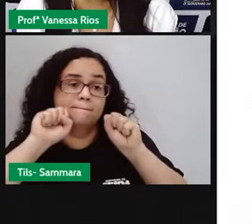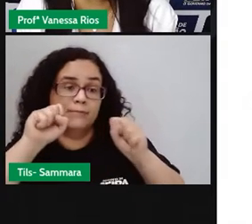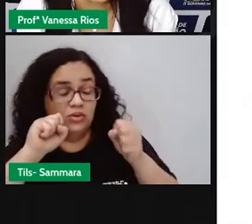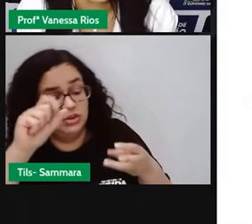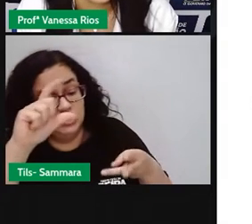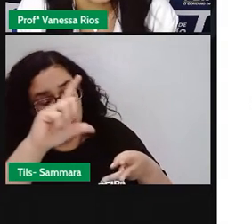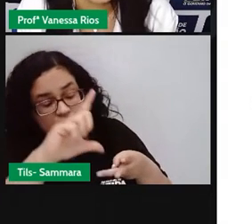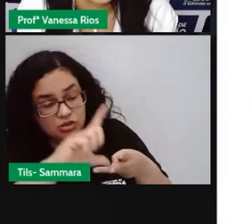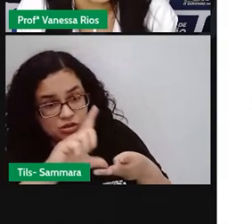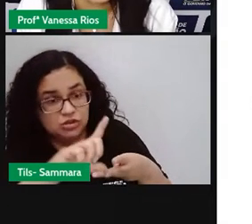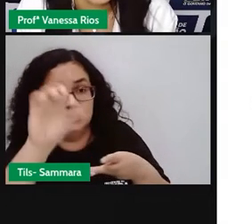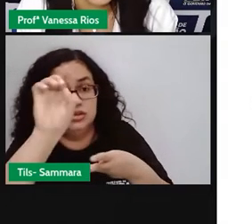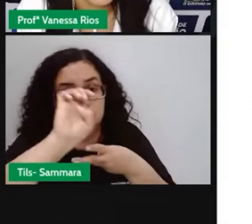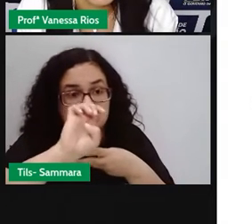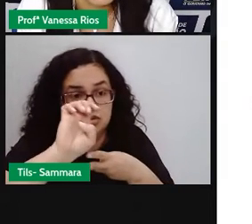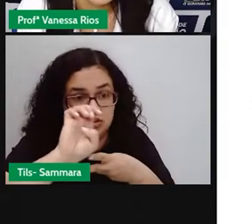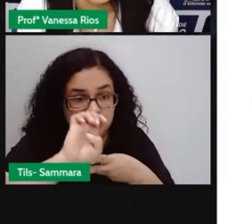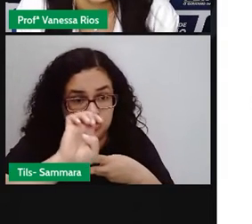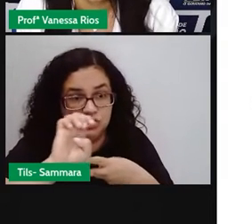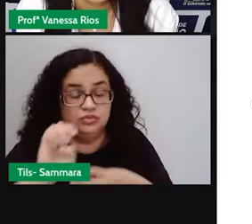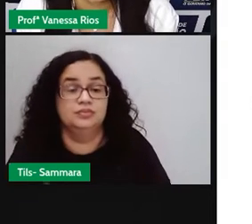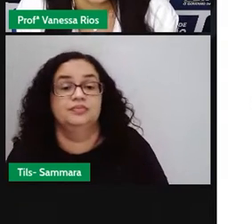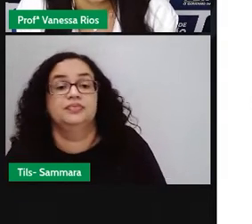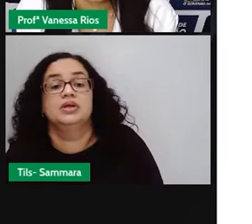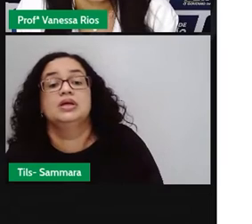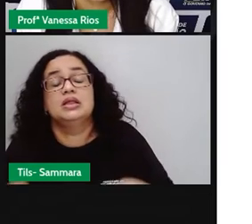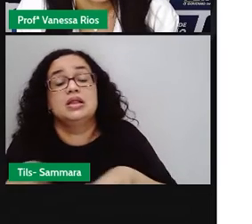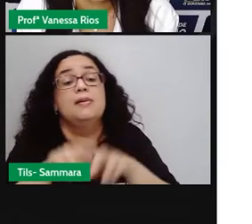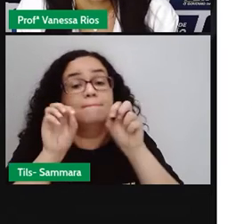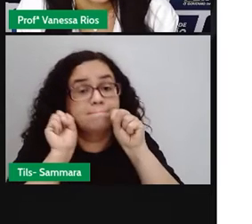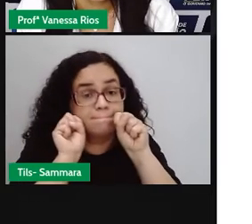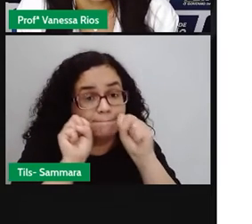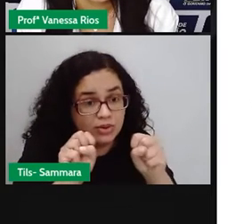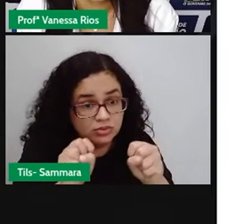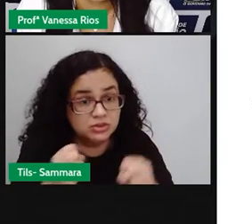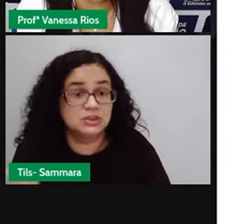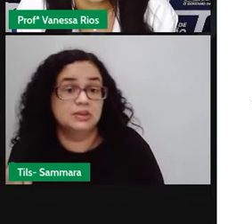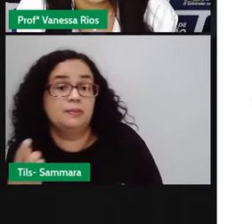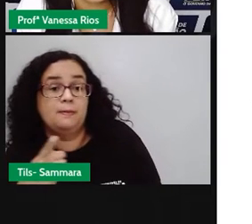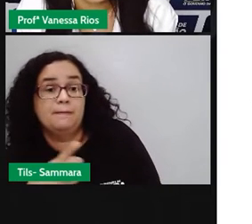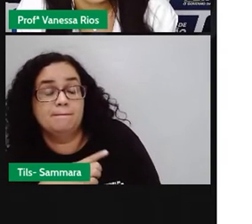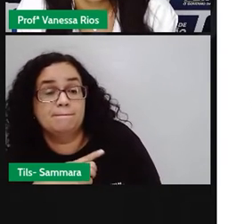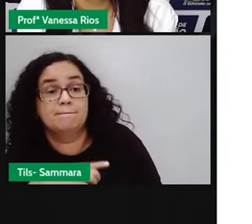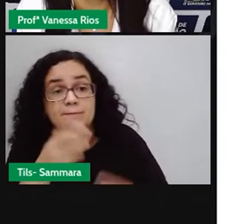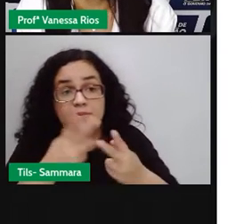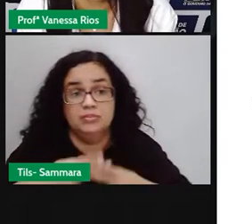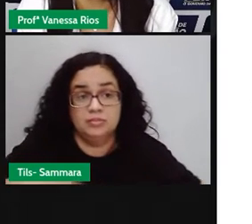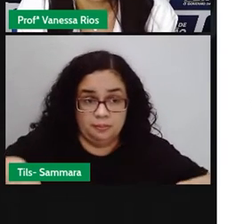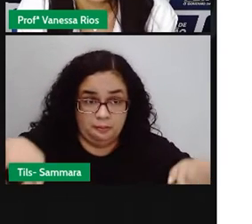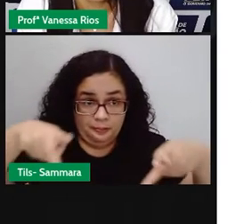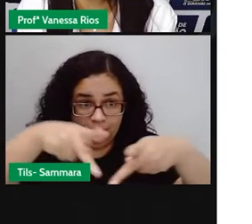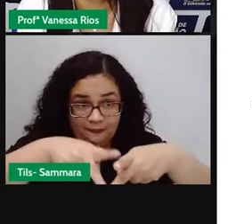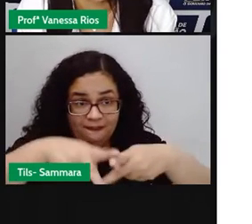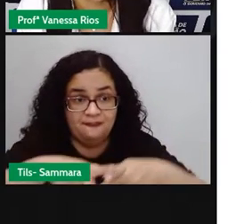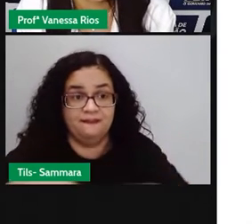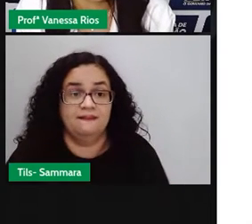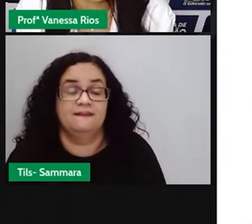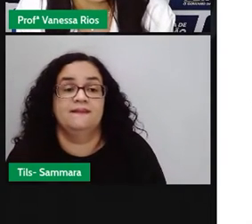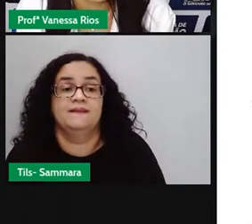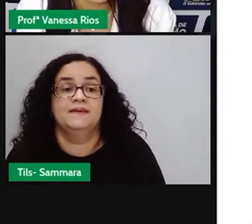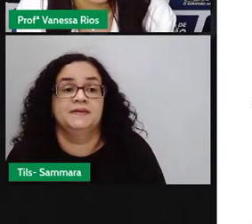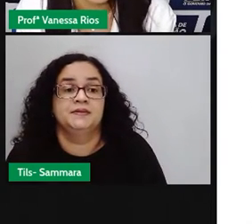poderes legislativo e executivo, e pela possibilidade de participação direta da população